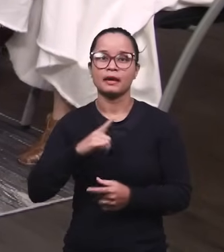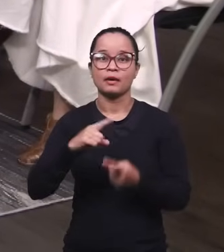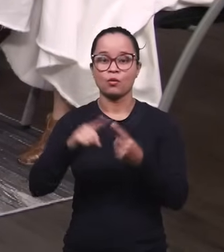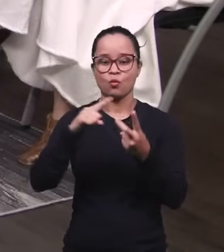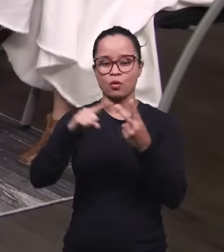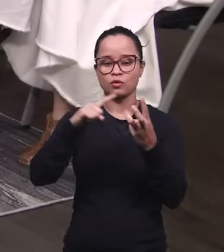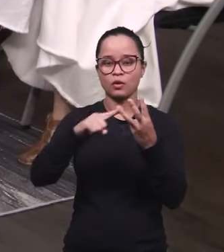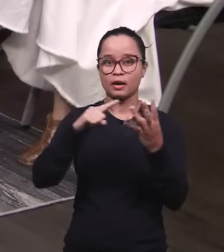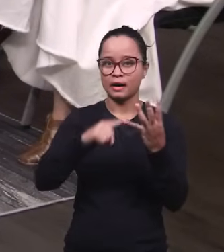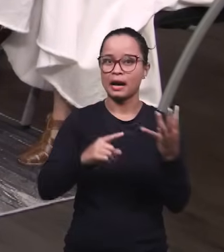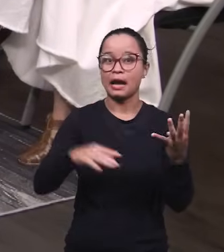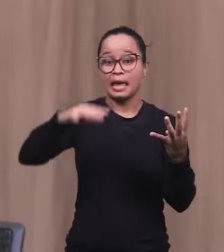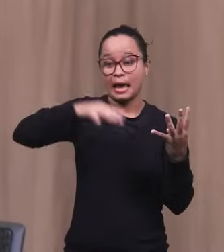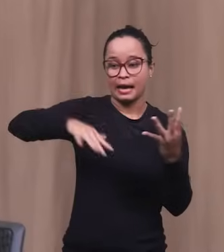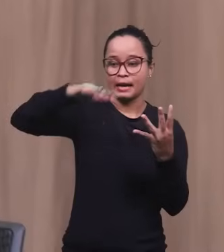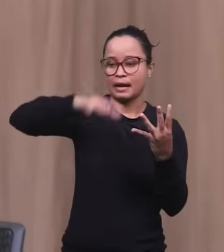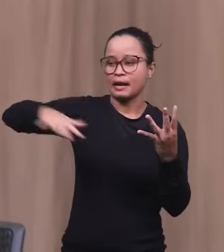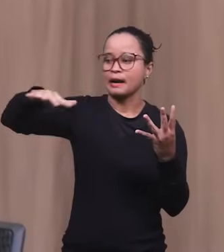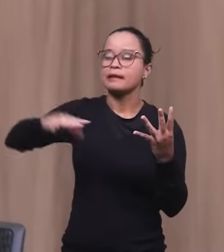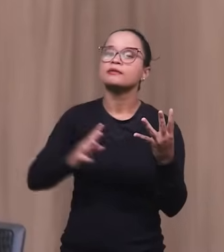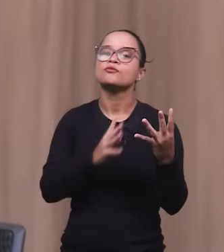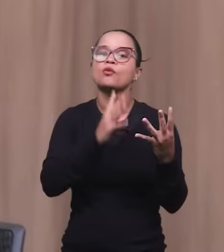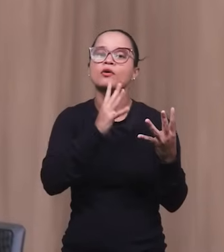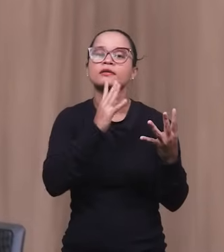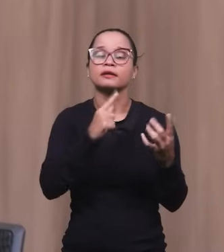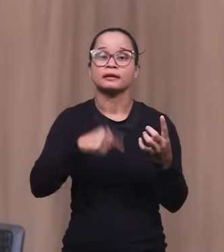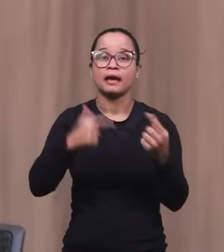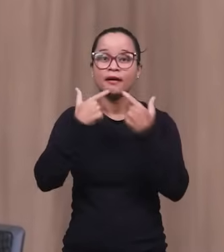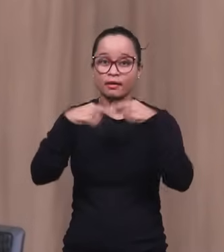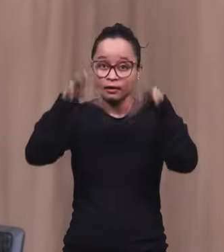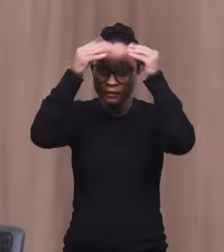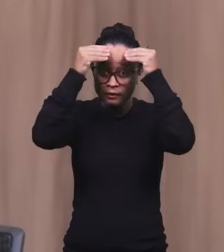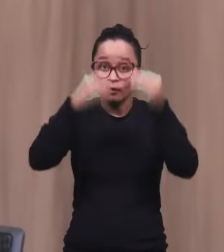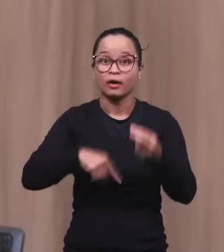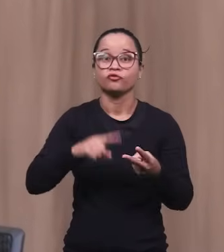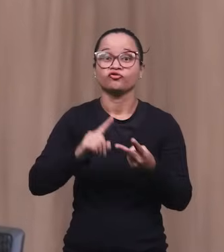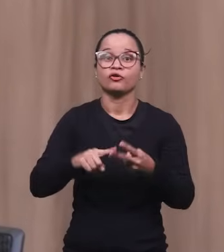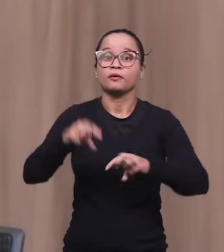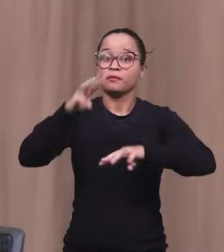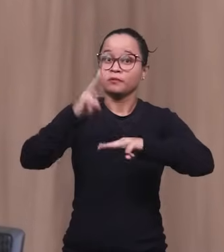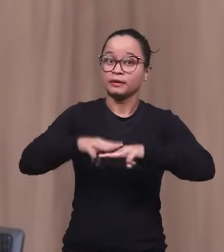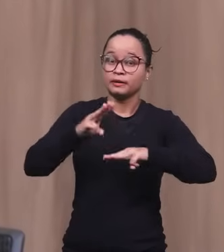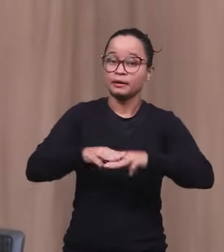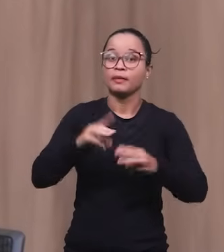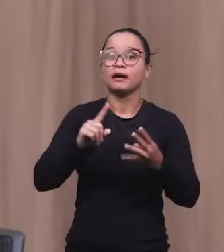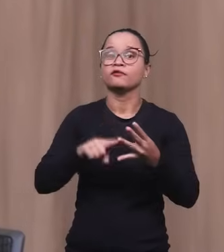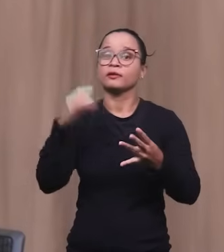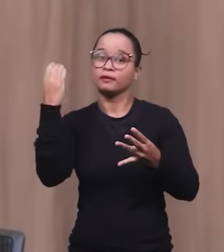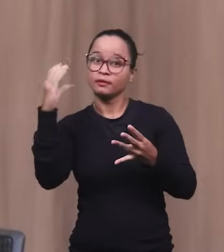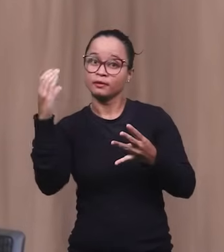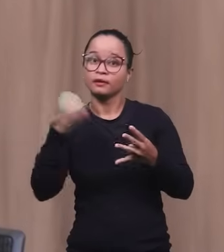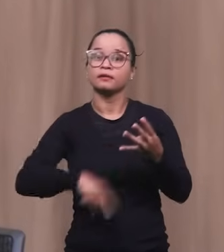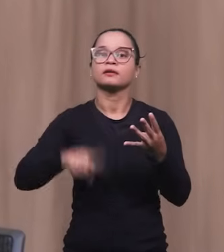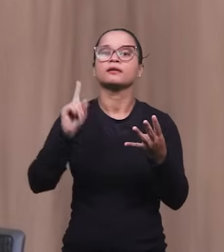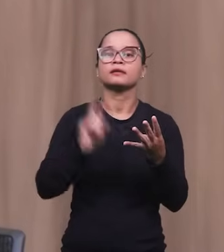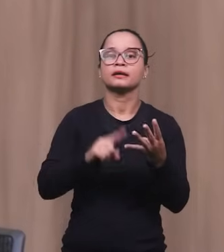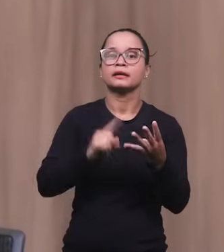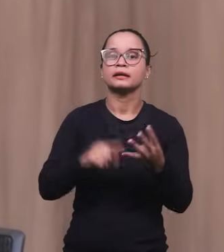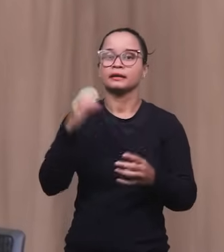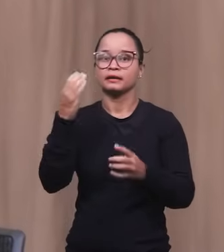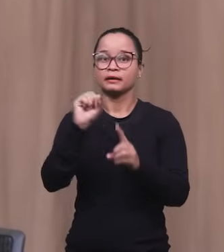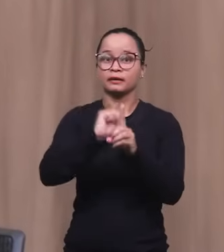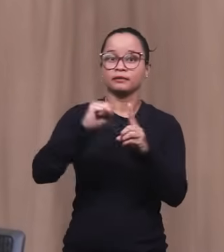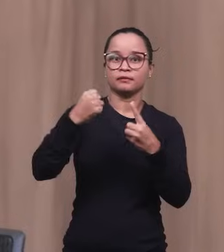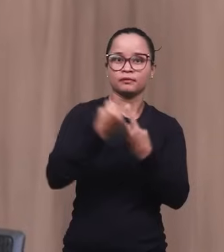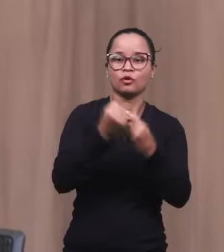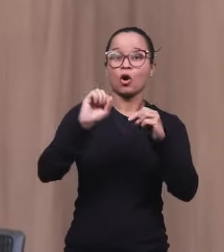de conhecimento que se organizam em linguagens, matemática, ciências naturais e ciências